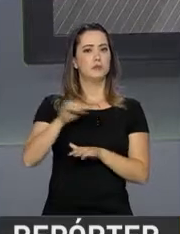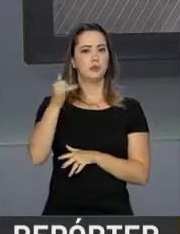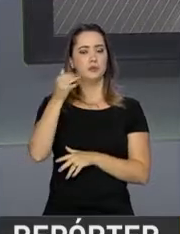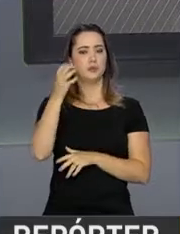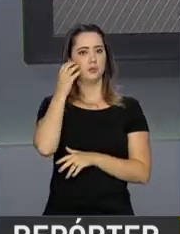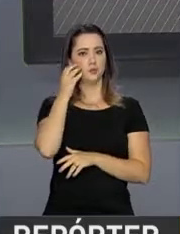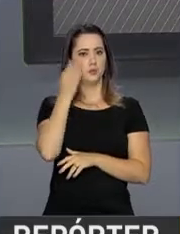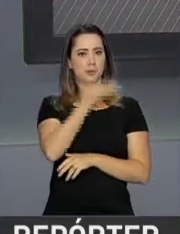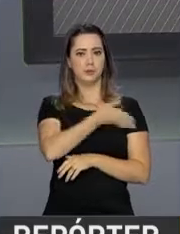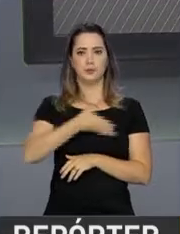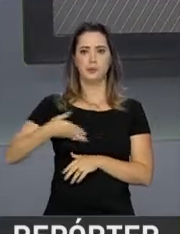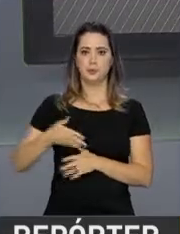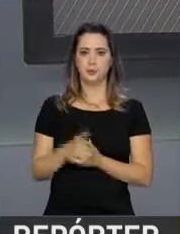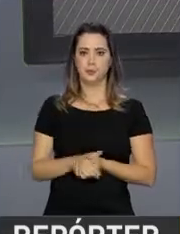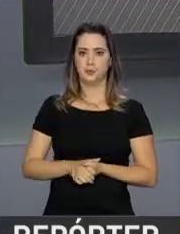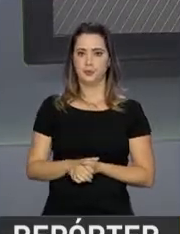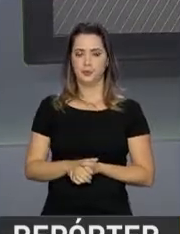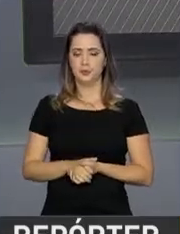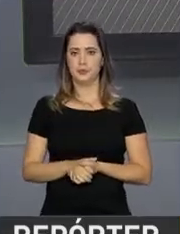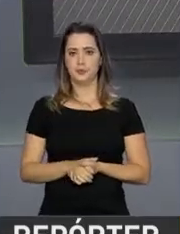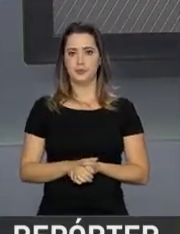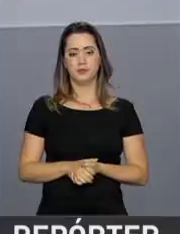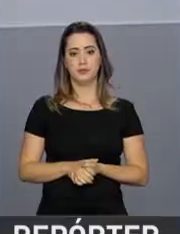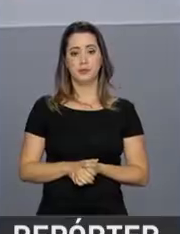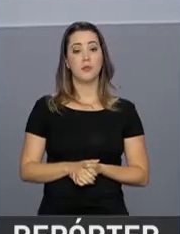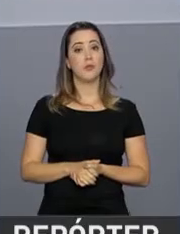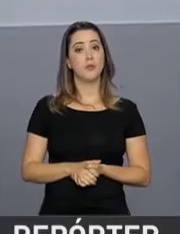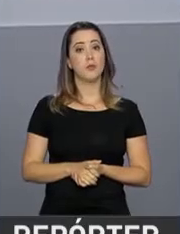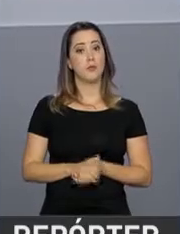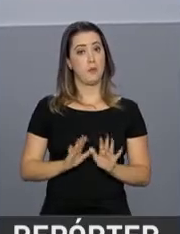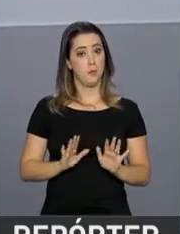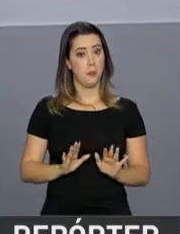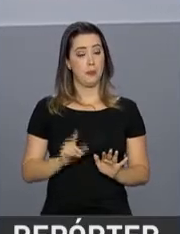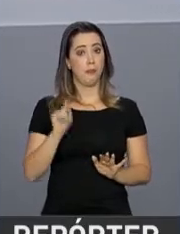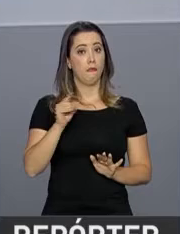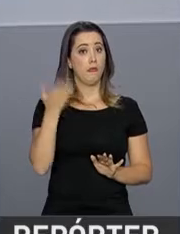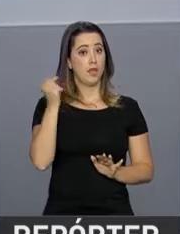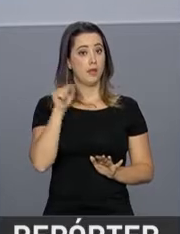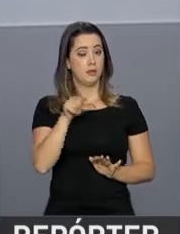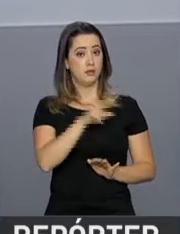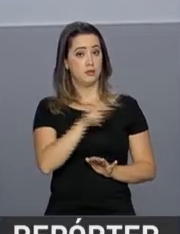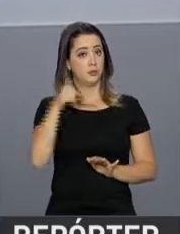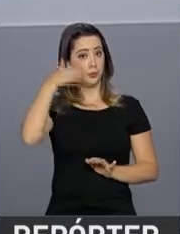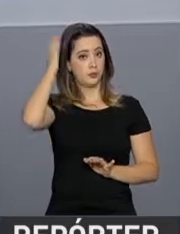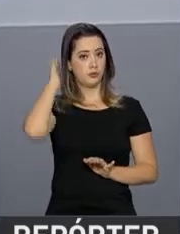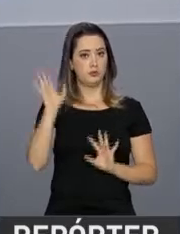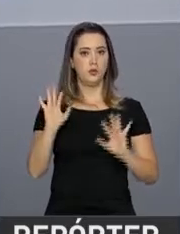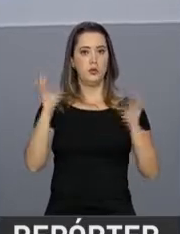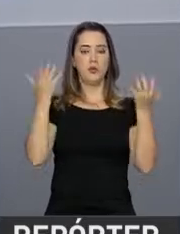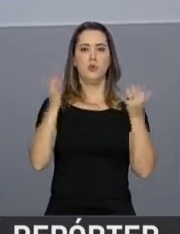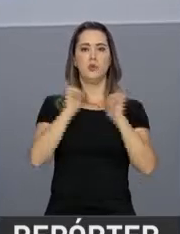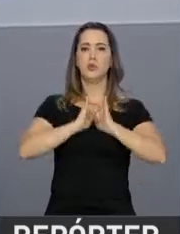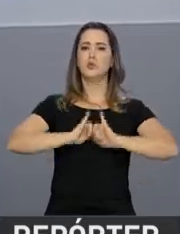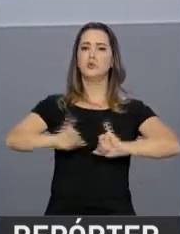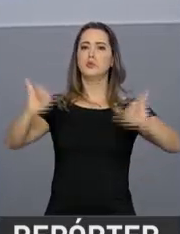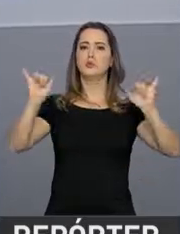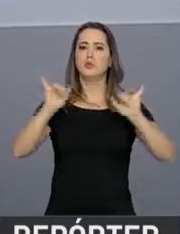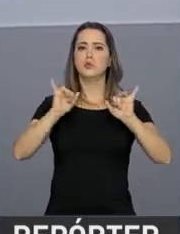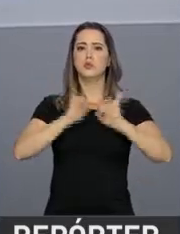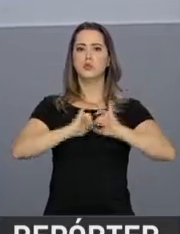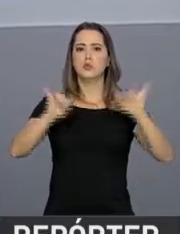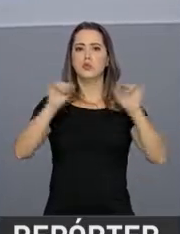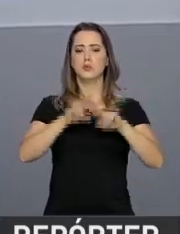pelo telefone que aparecem na sua tela e agora há pouco o presidente michel temer comemorou uma